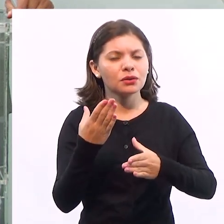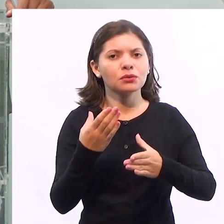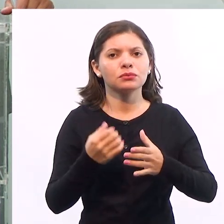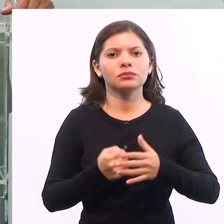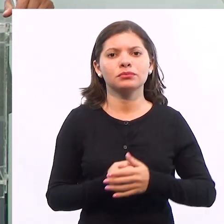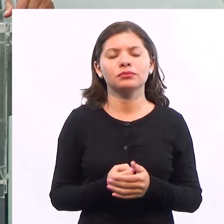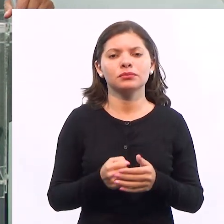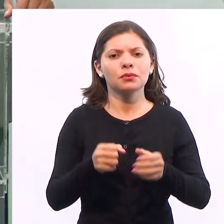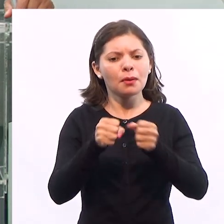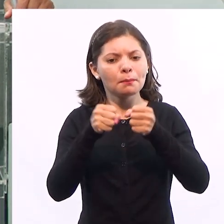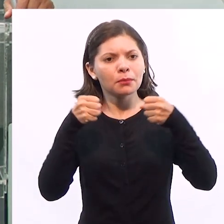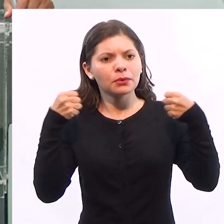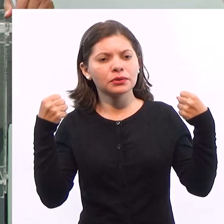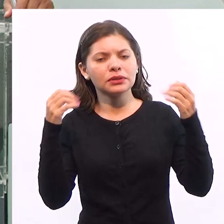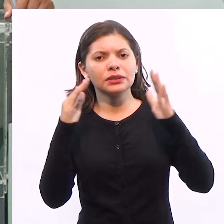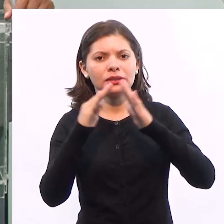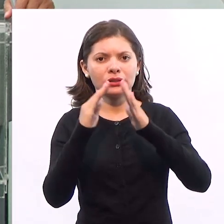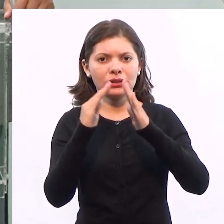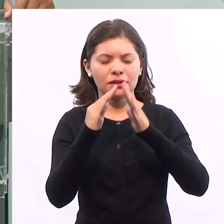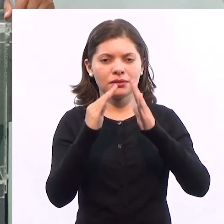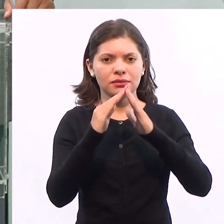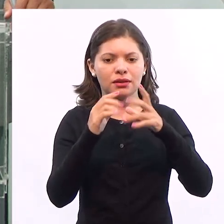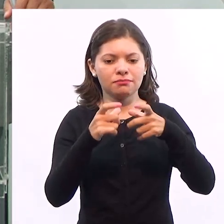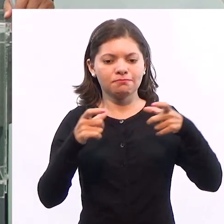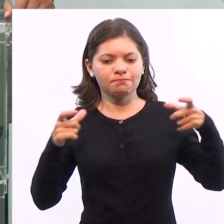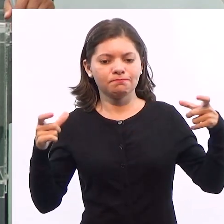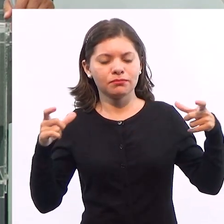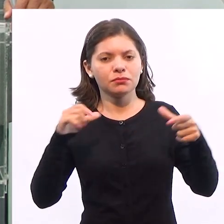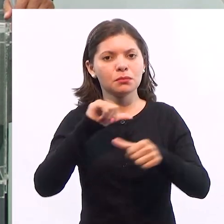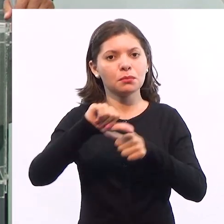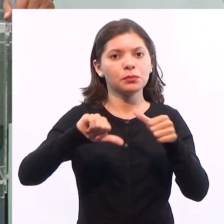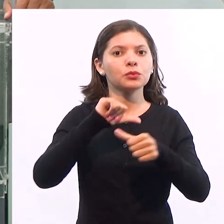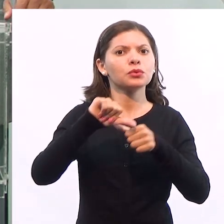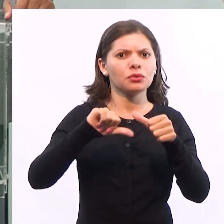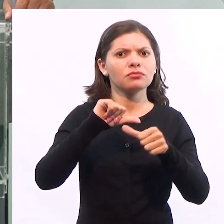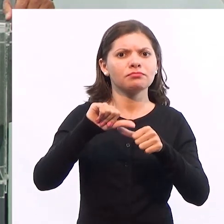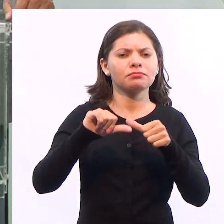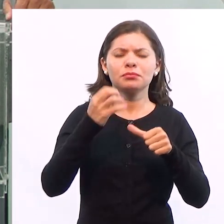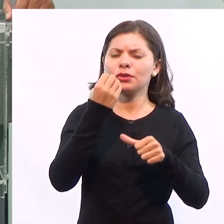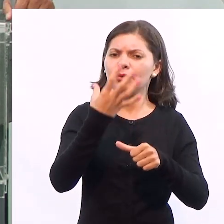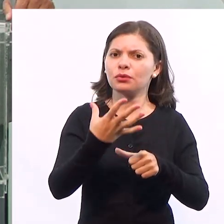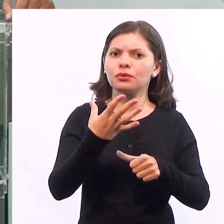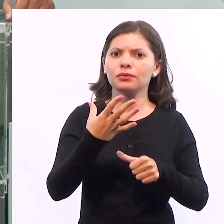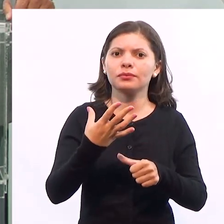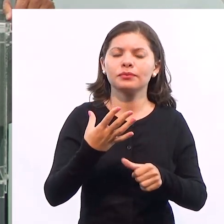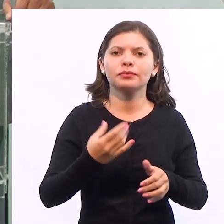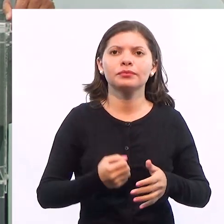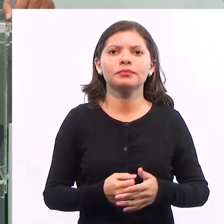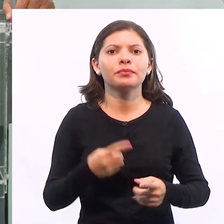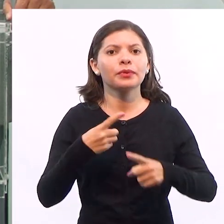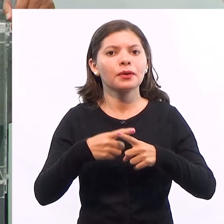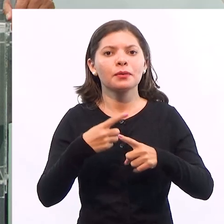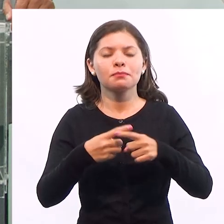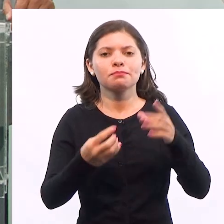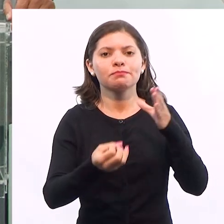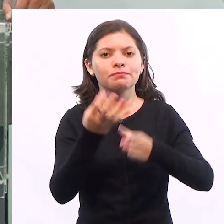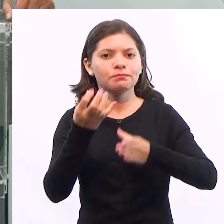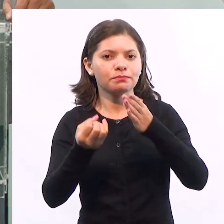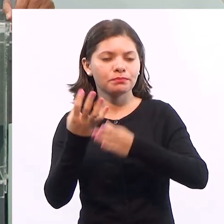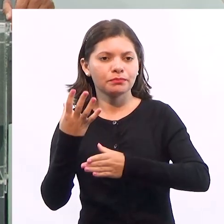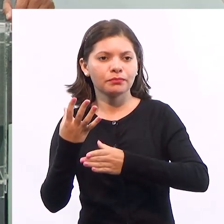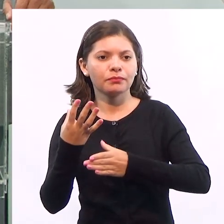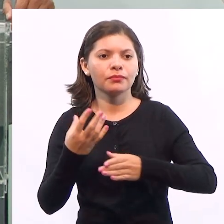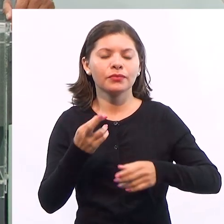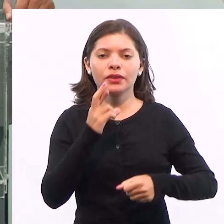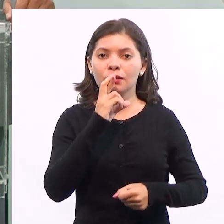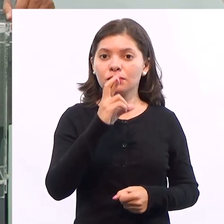se transformou numa grande ao longo do tempo, porque buscou a inovação e começou a ter resultados muito maiores do que antes